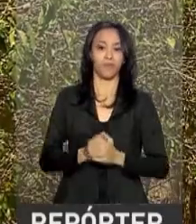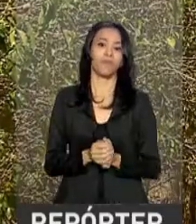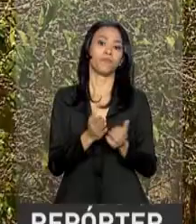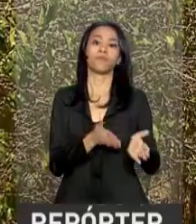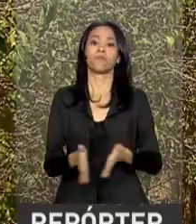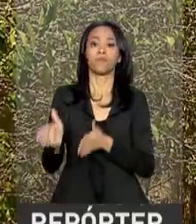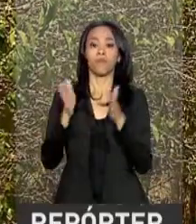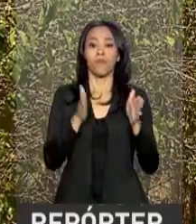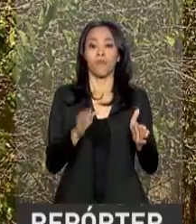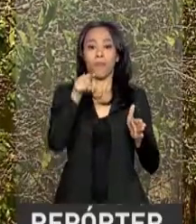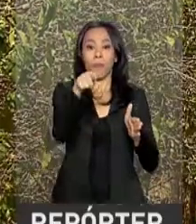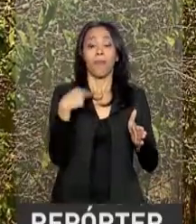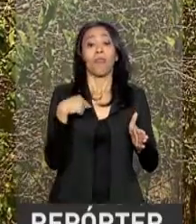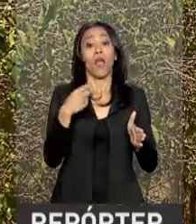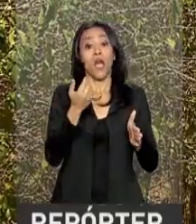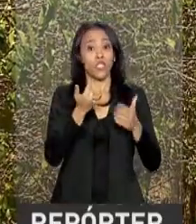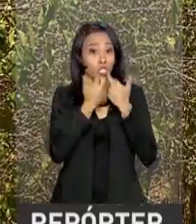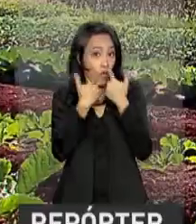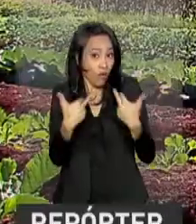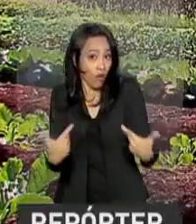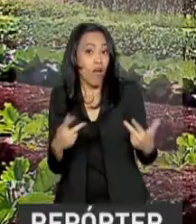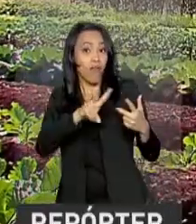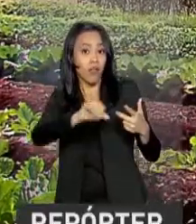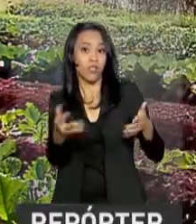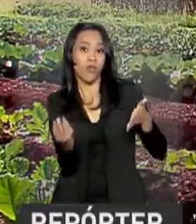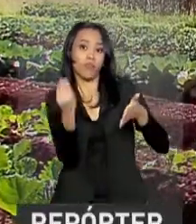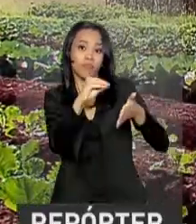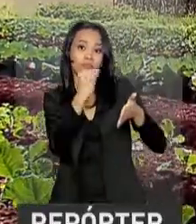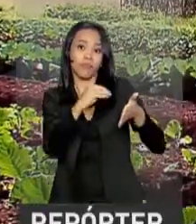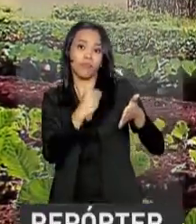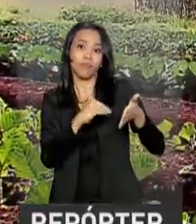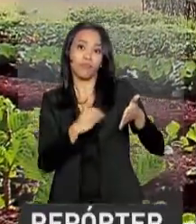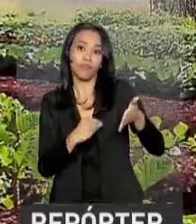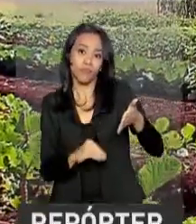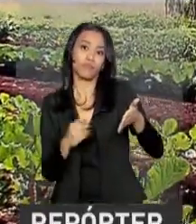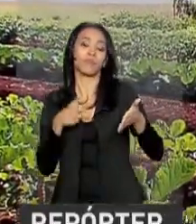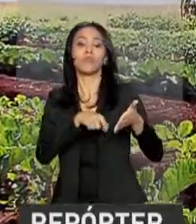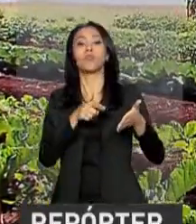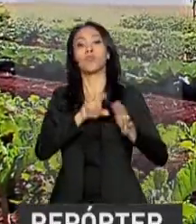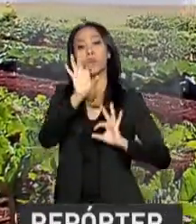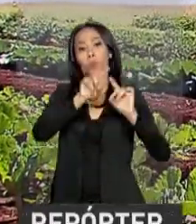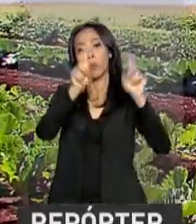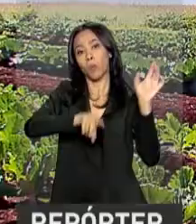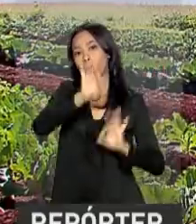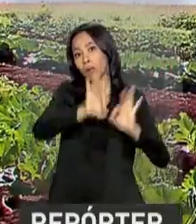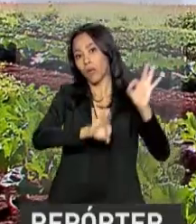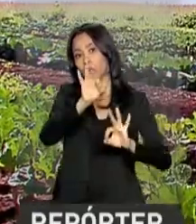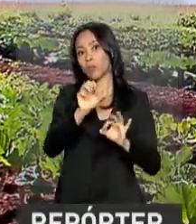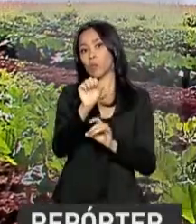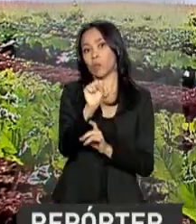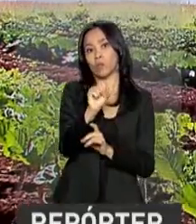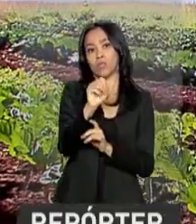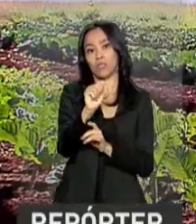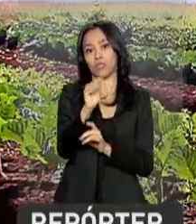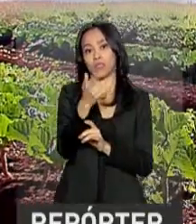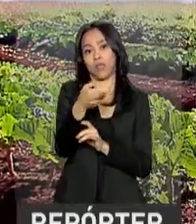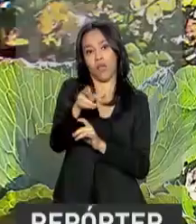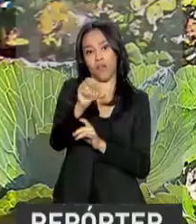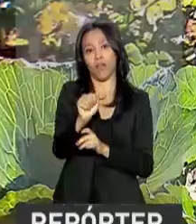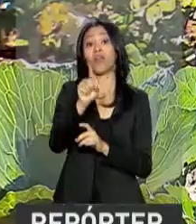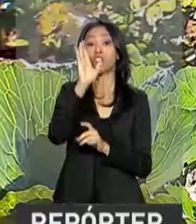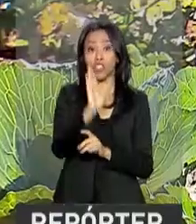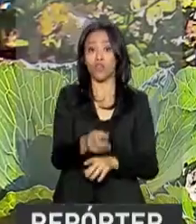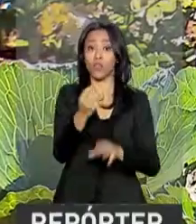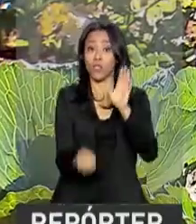novidades serão implementadas ao plano safra plurianual 2017 e 2020 lançado no ano passado o